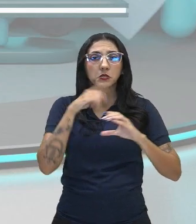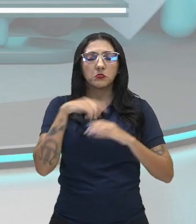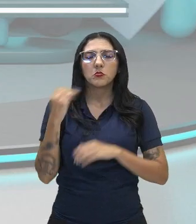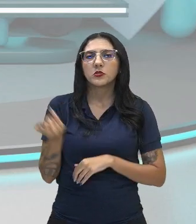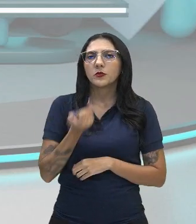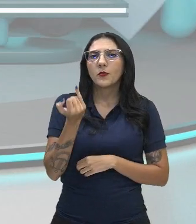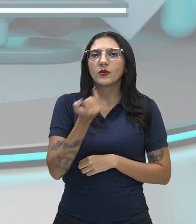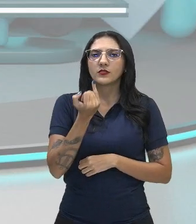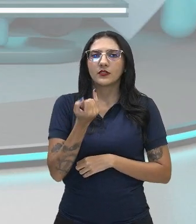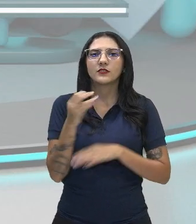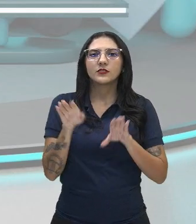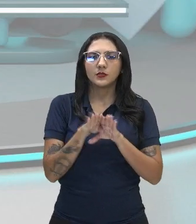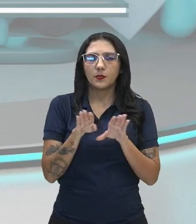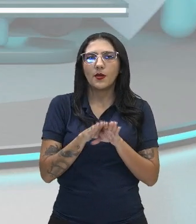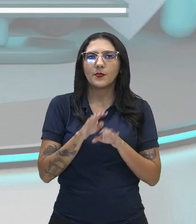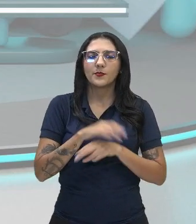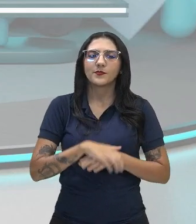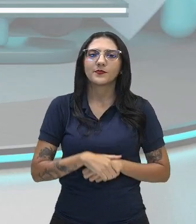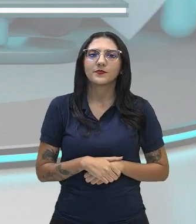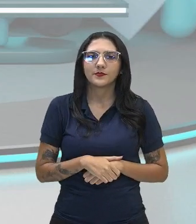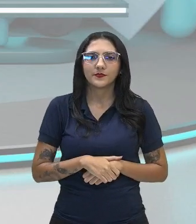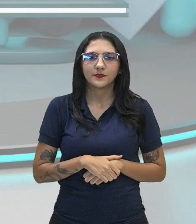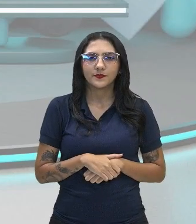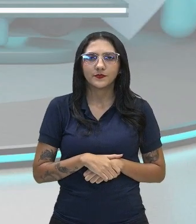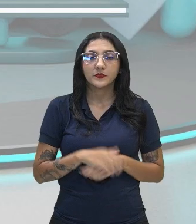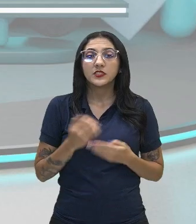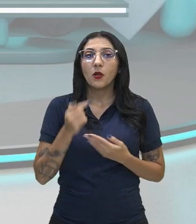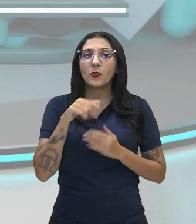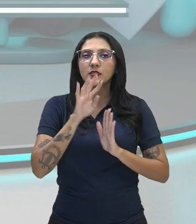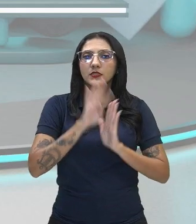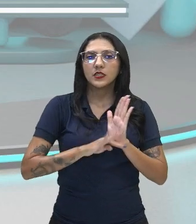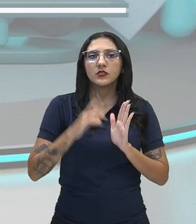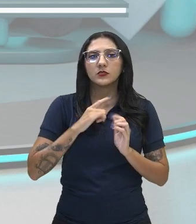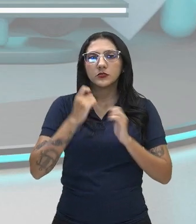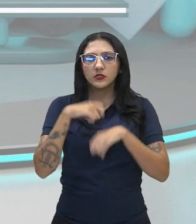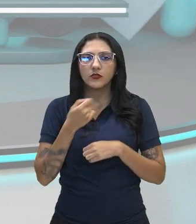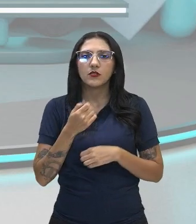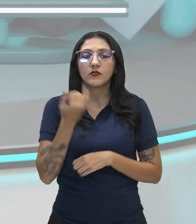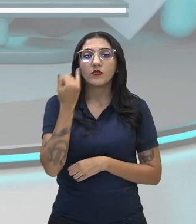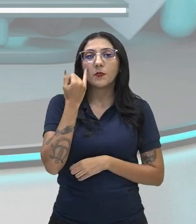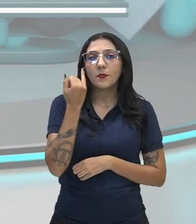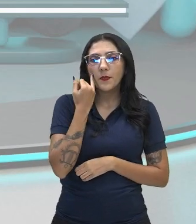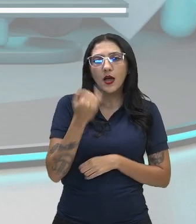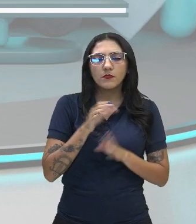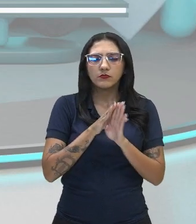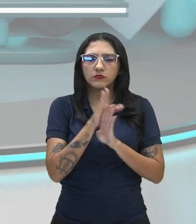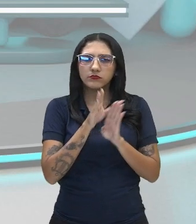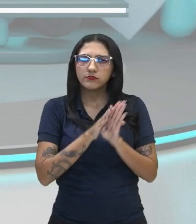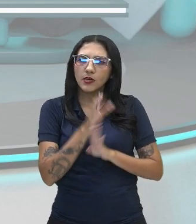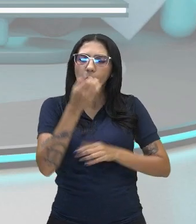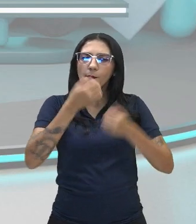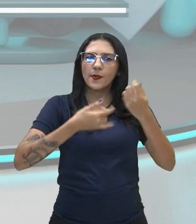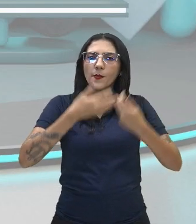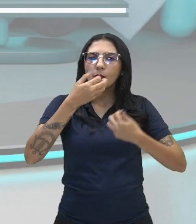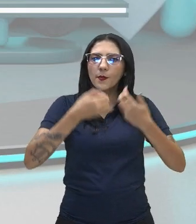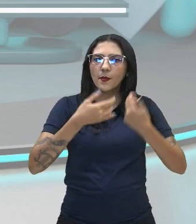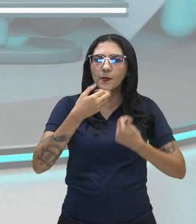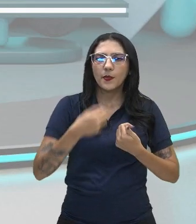da finalidade social. Então, um texto serve para quê? Para informar, para instruir, para contar,